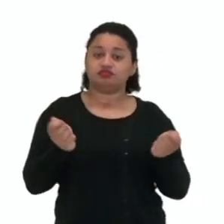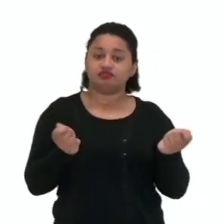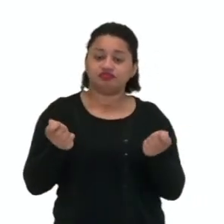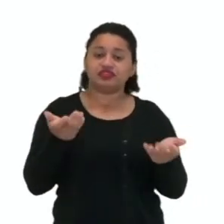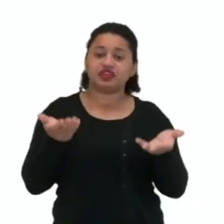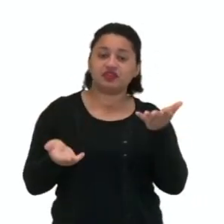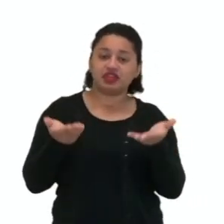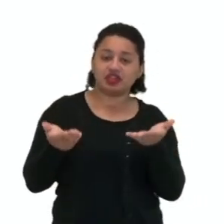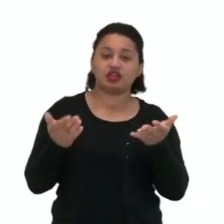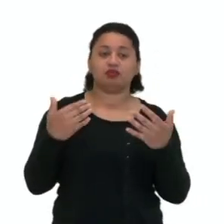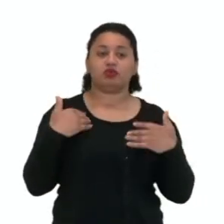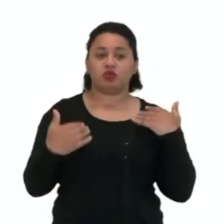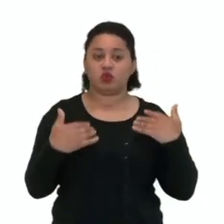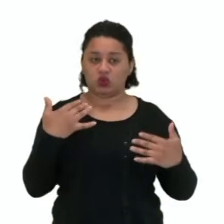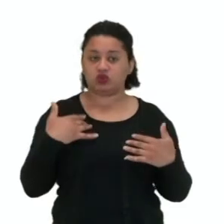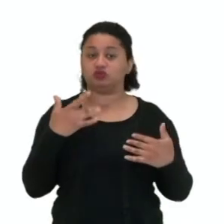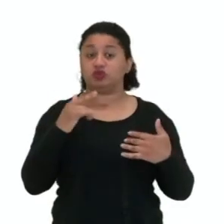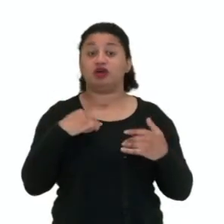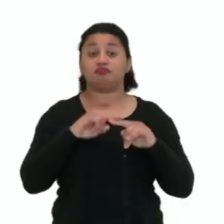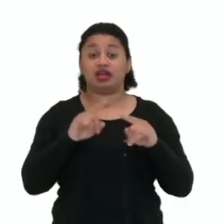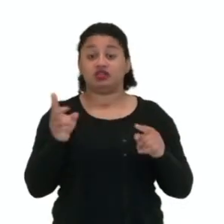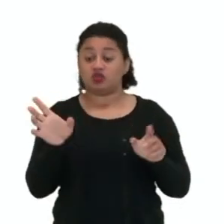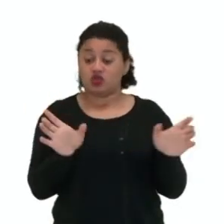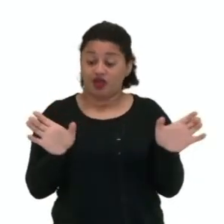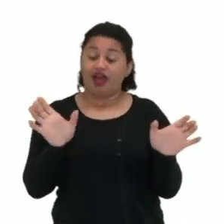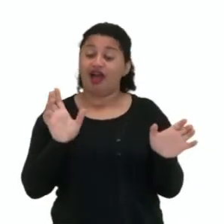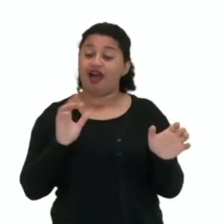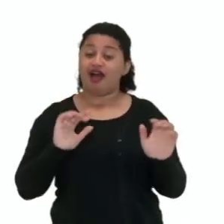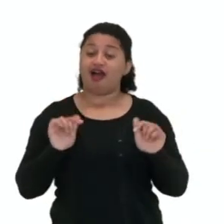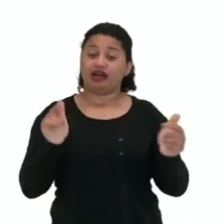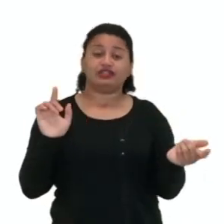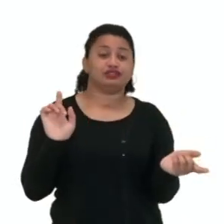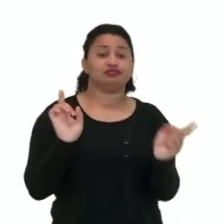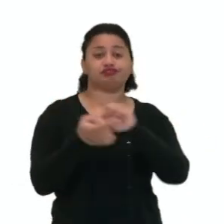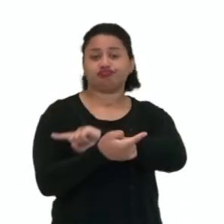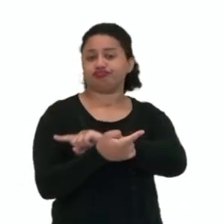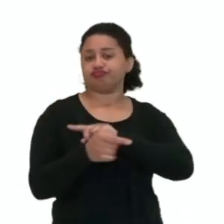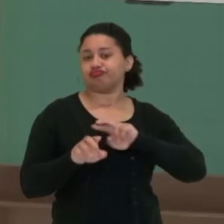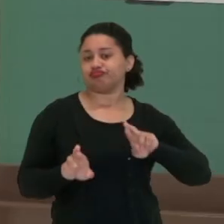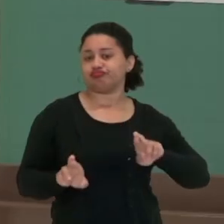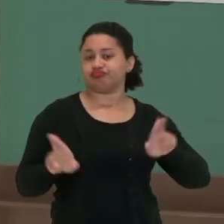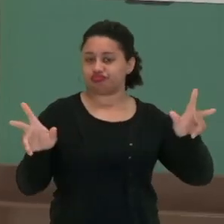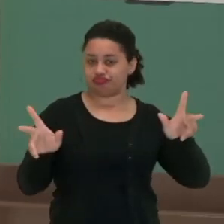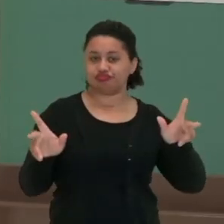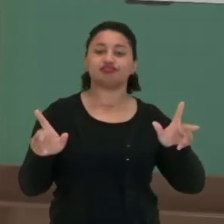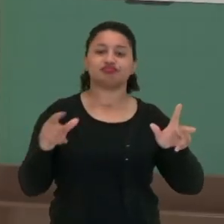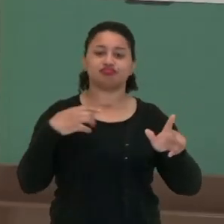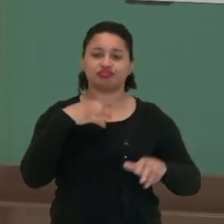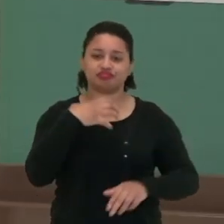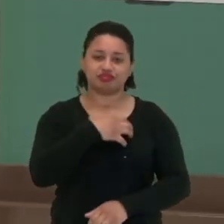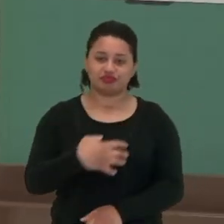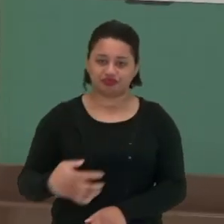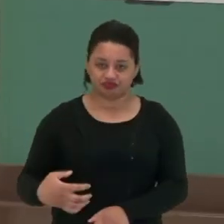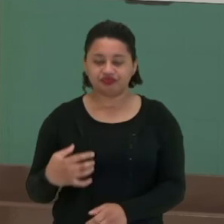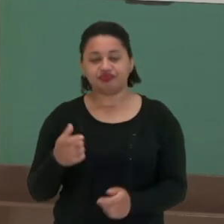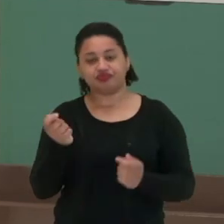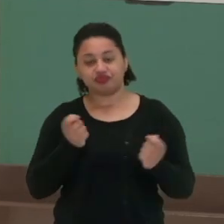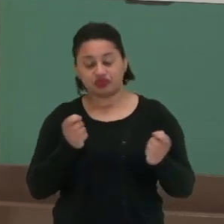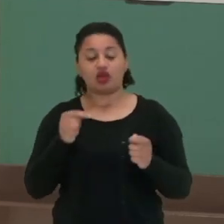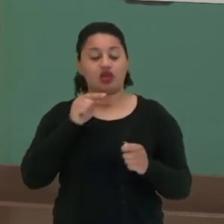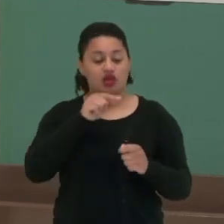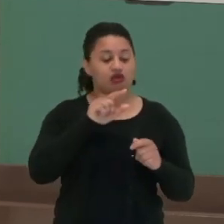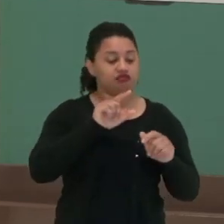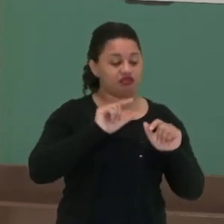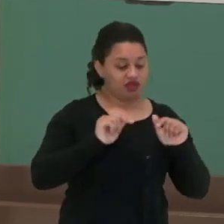cotidiano. Agem de maneiras opostas, antagonistas, sobre os órgãos que controlam. Então, um faz uma